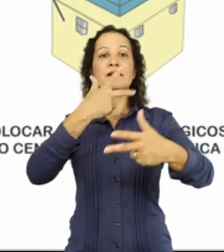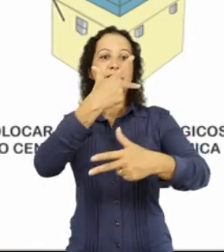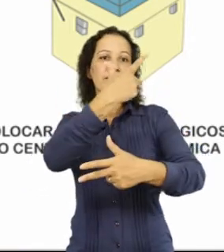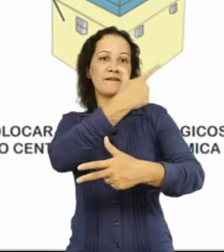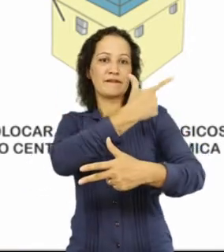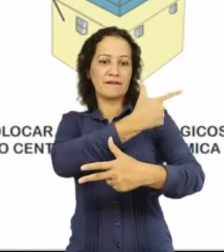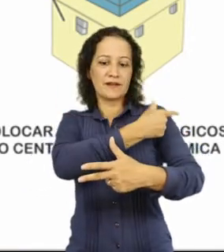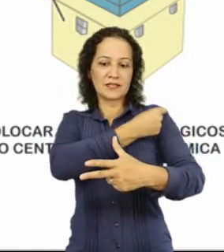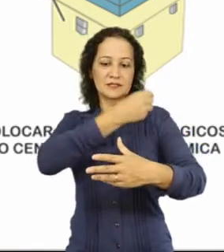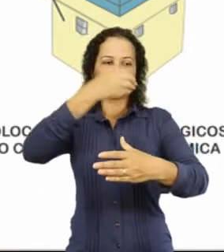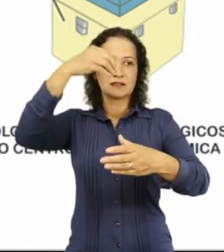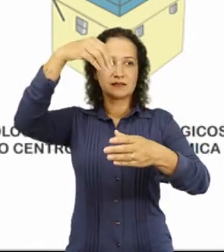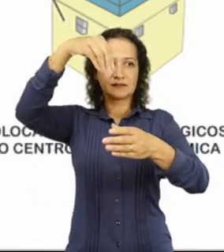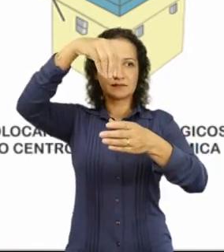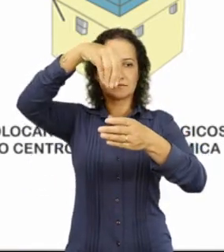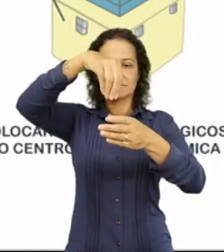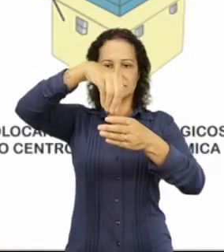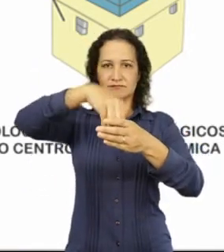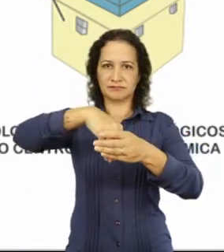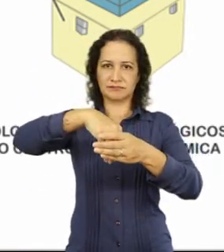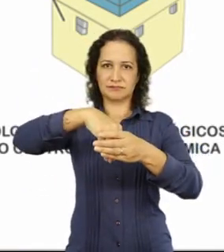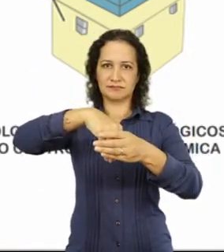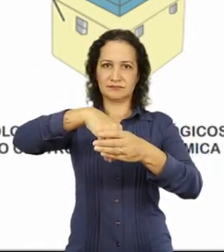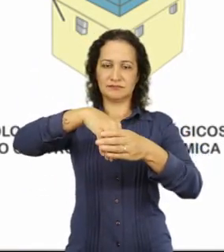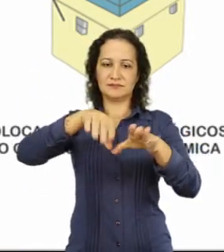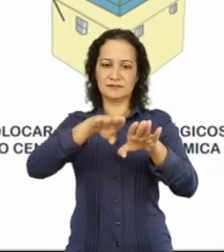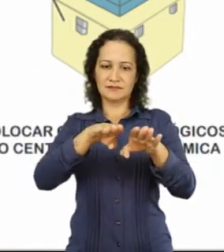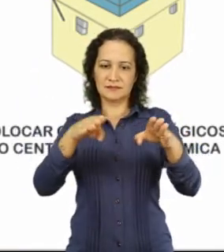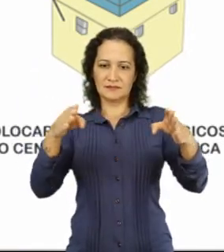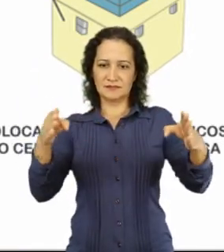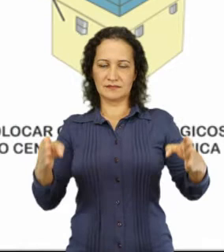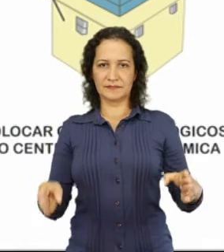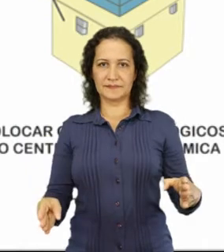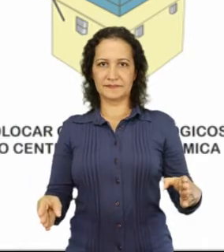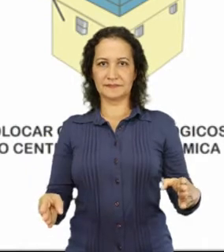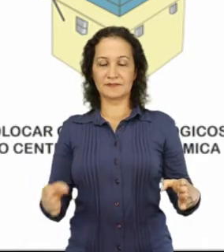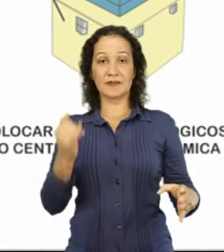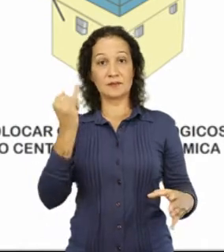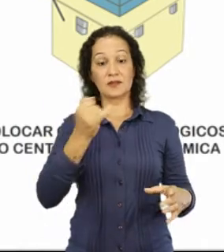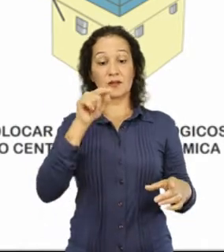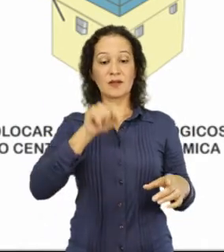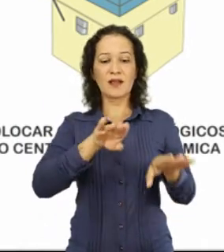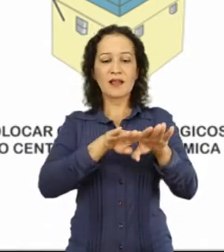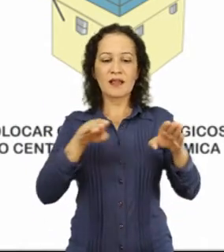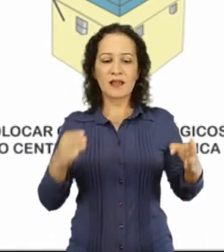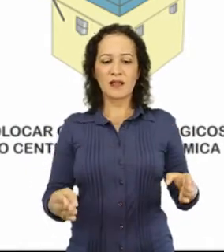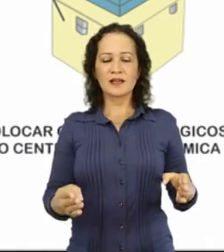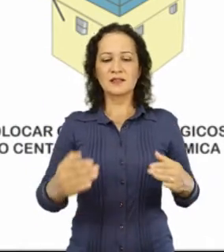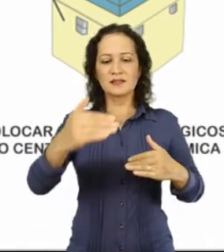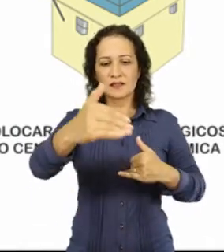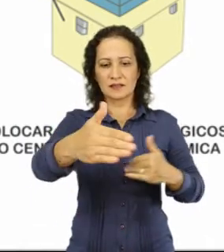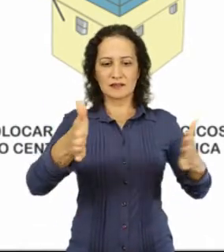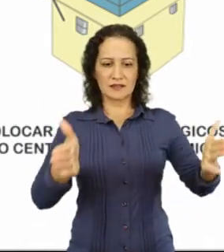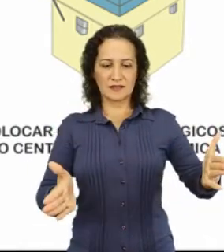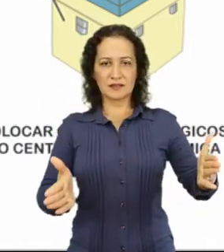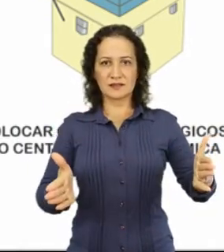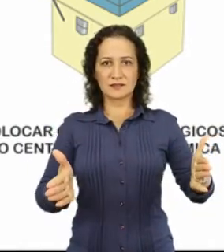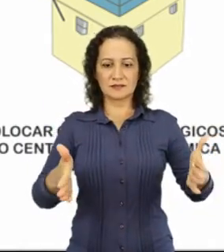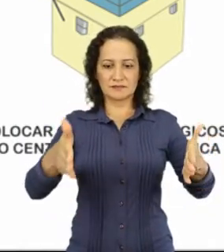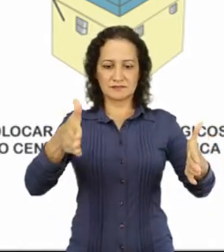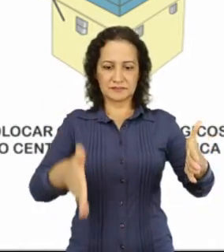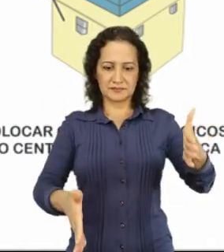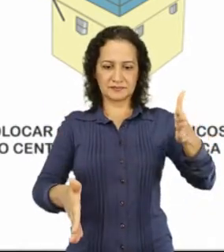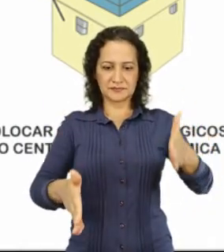imunobiológico na caixa terciária. É importante que ressaltemos que essa caixa de proteção, ela forma